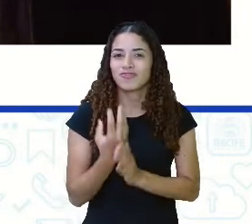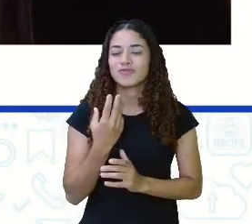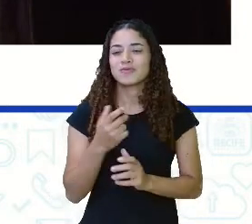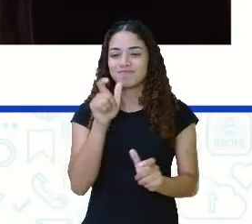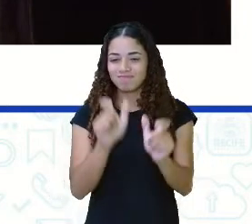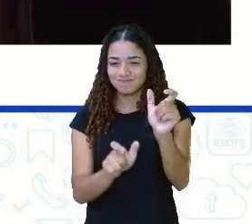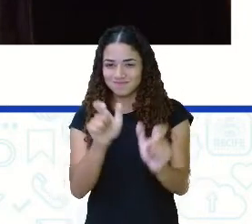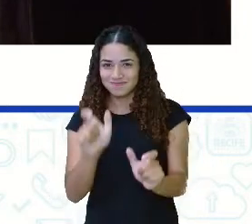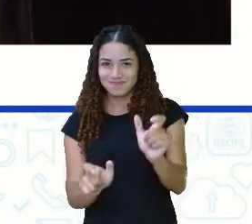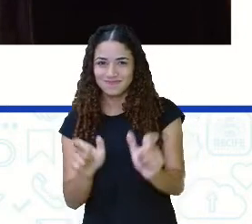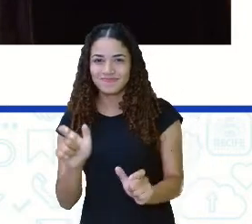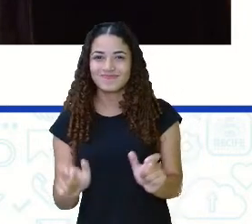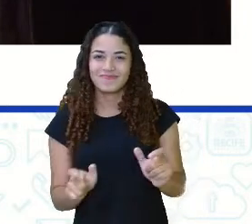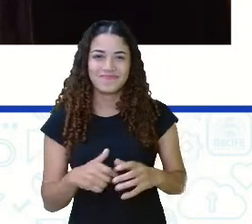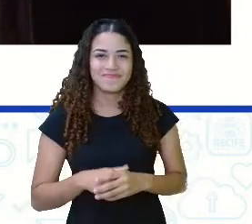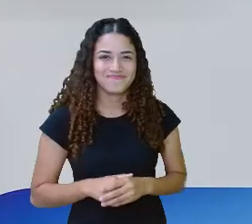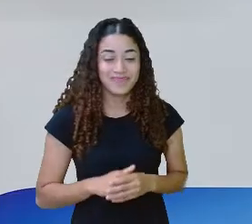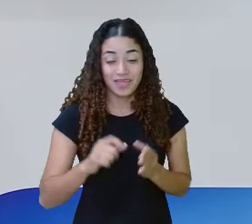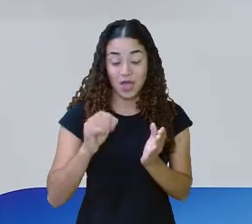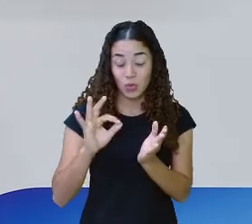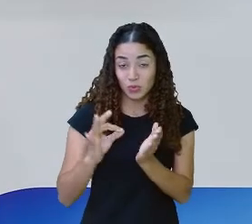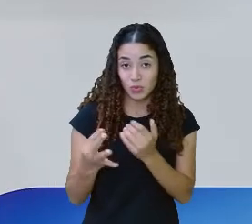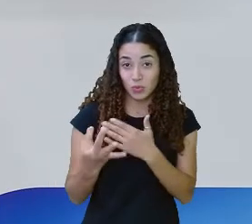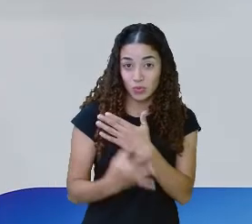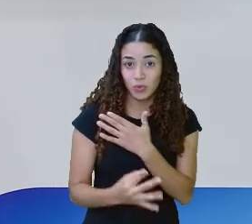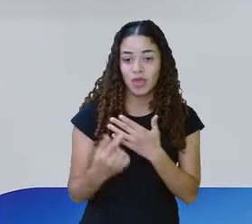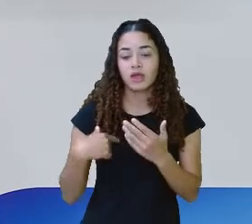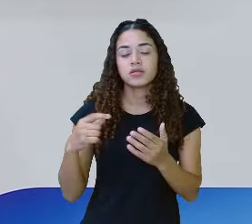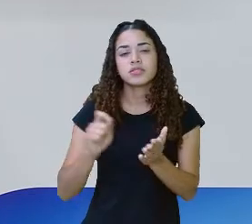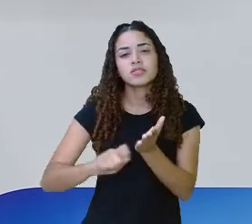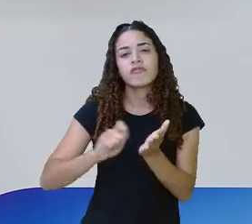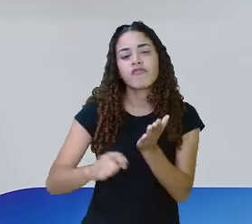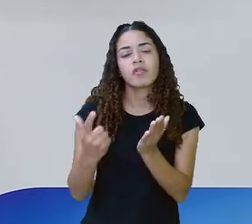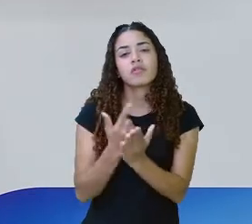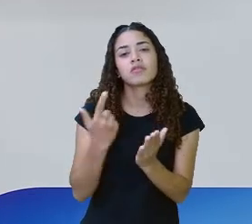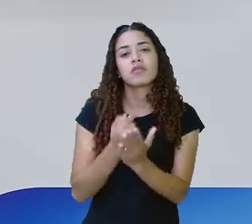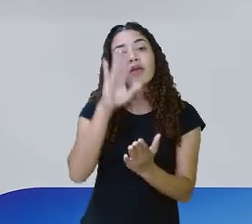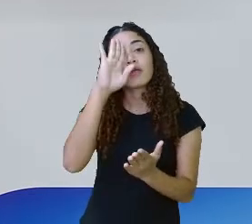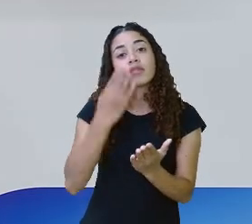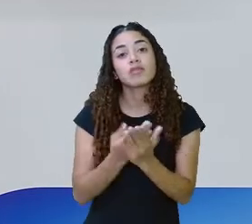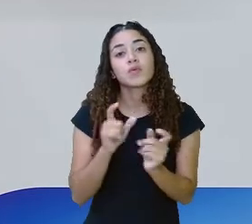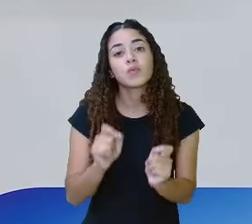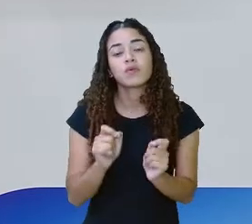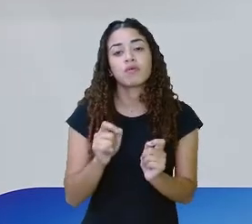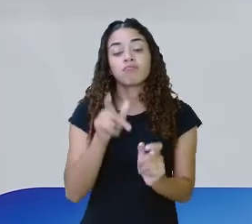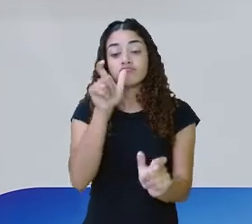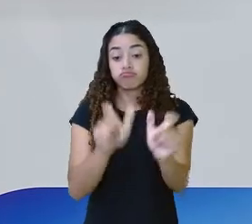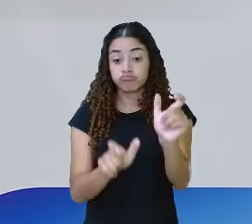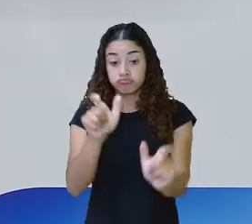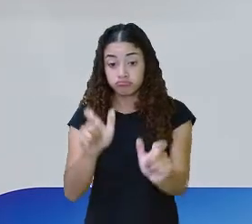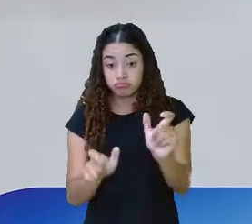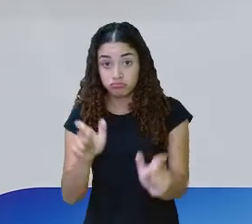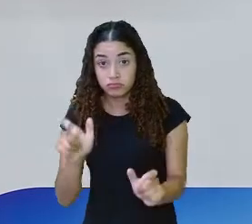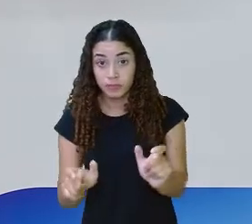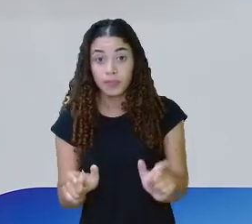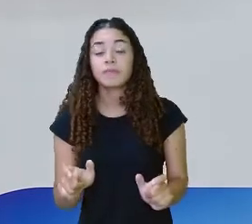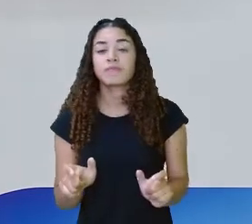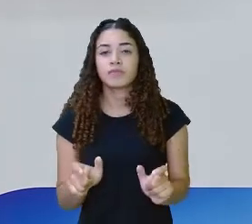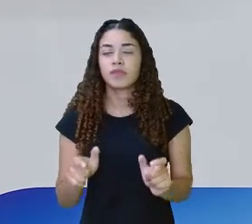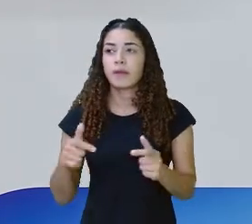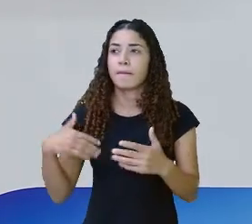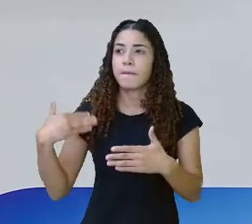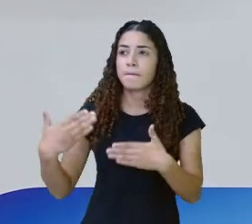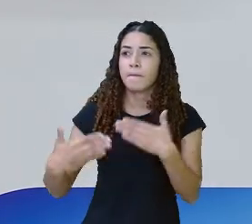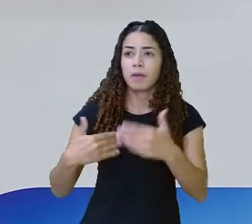né? Então, Darwin, ele escreveu esse livro e ele acreditava que as espécies descendiam a partir